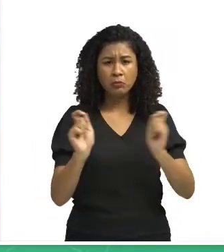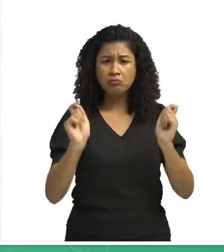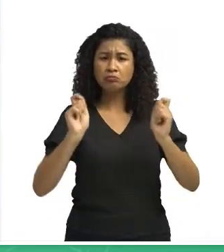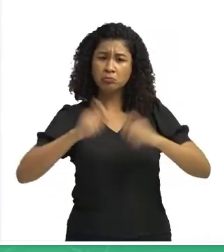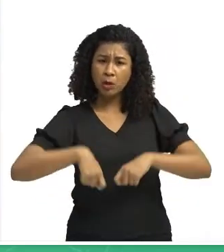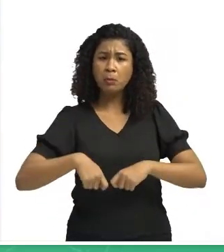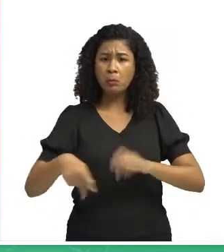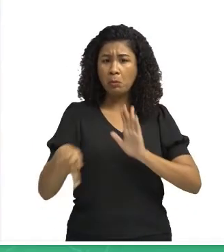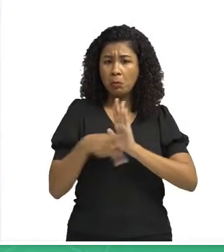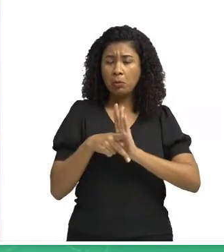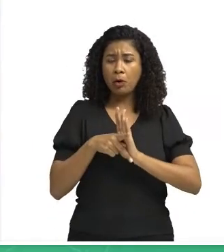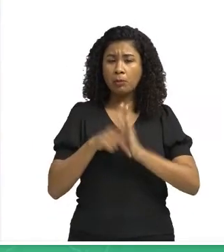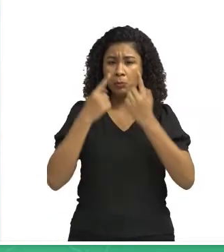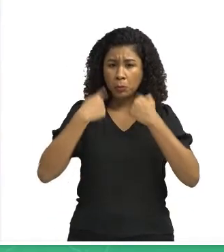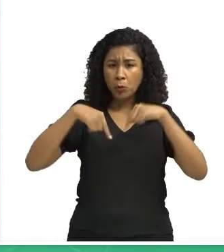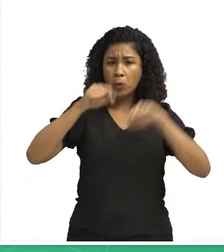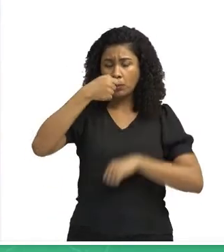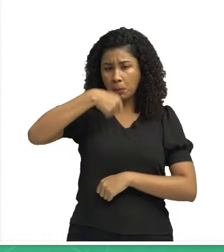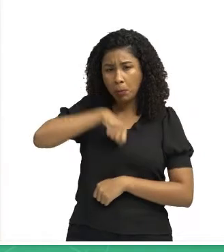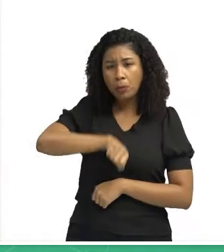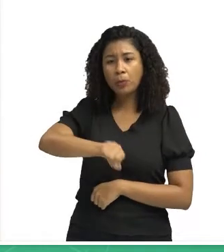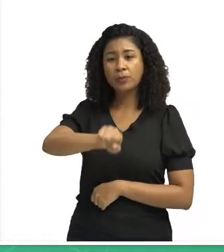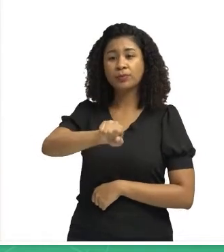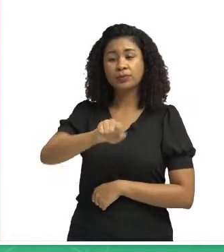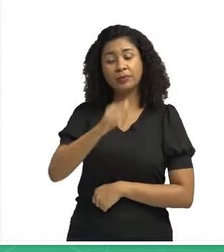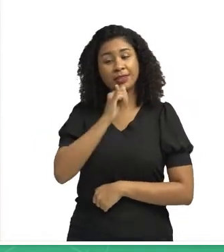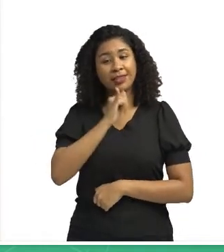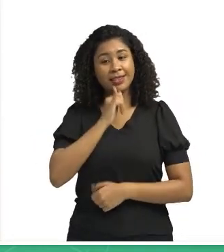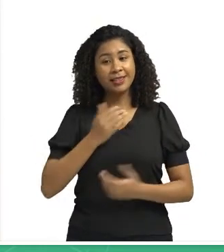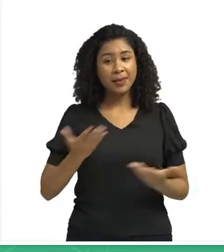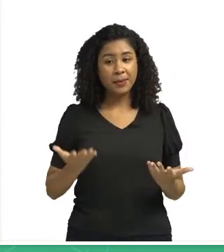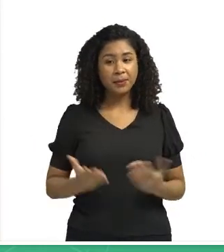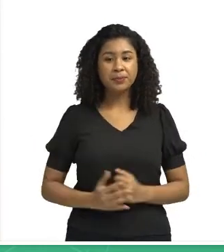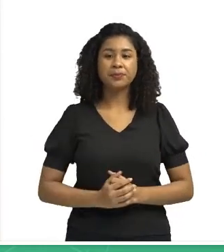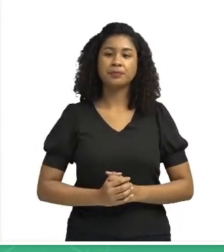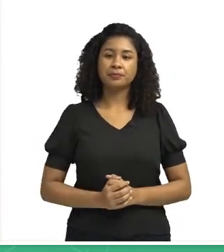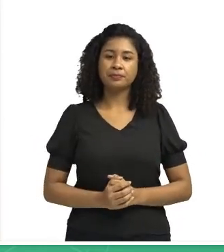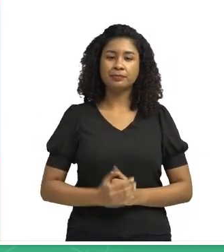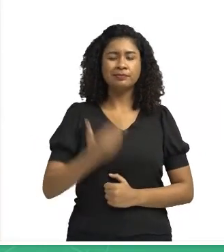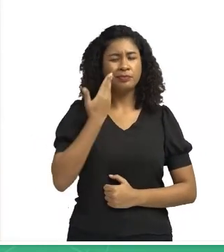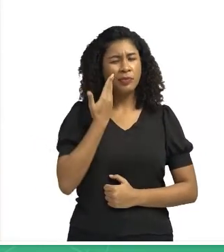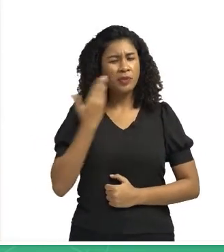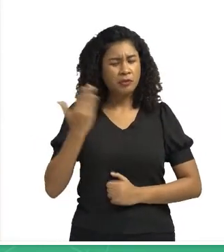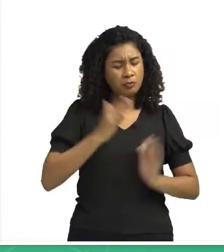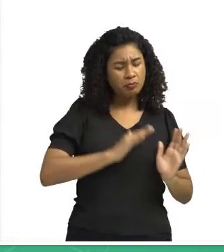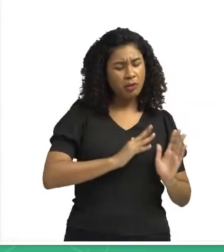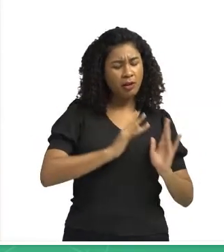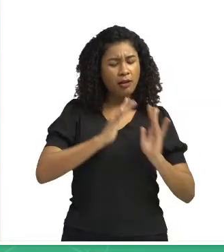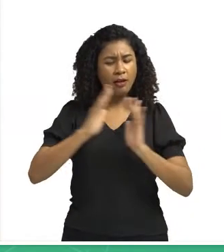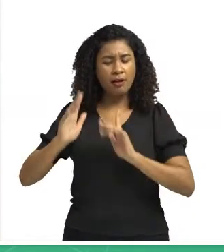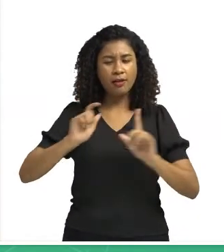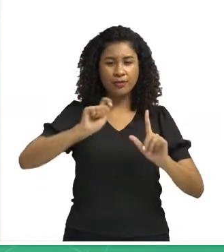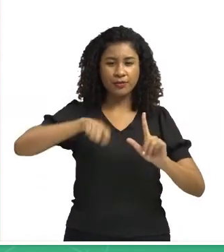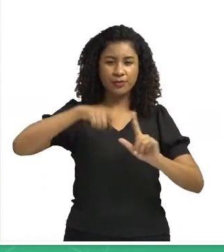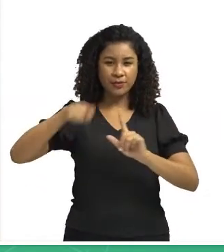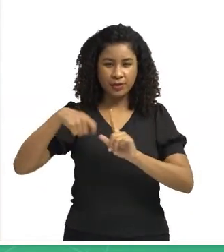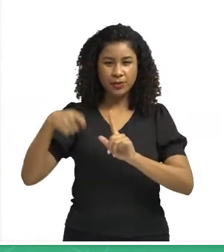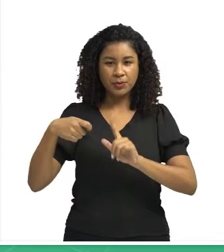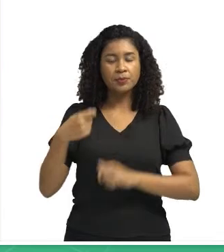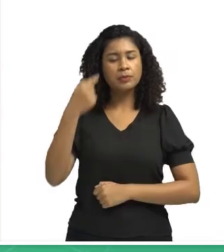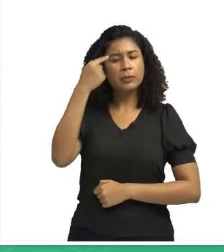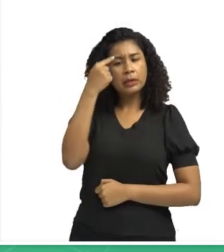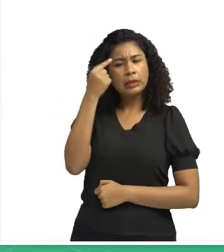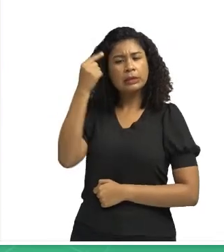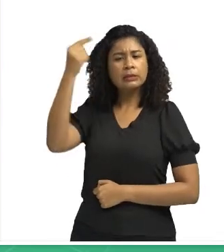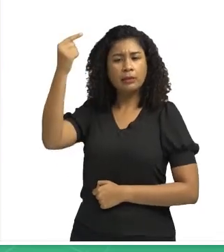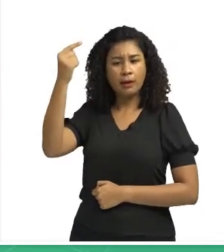exemplo. Então, a gente viu no vídeo, que as primeiras ideias sobre o átomo